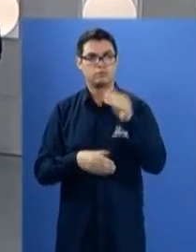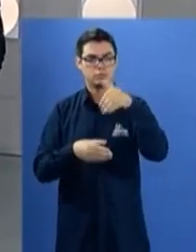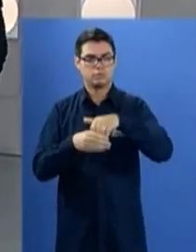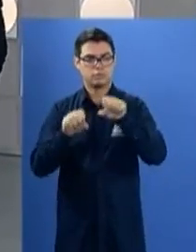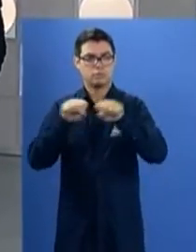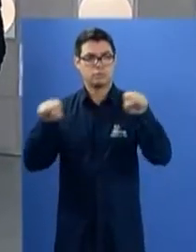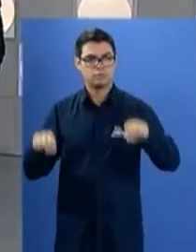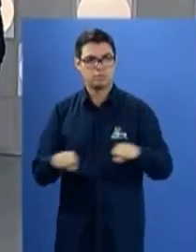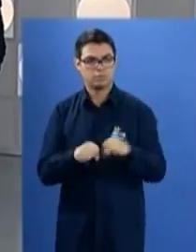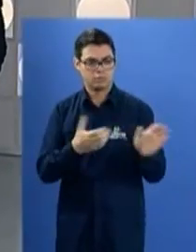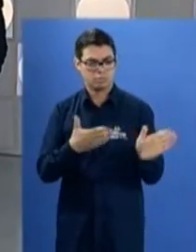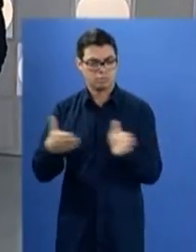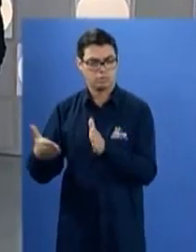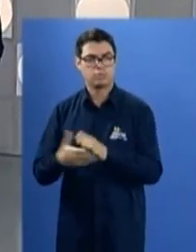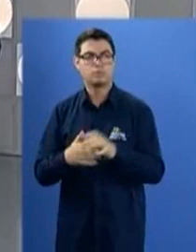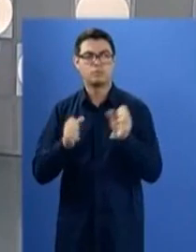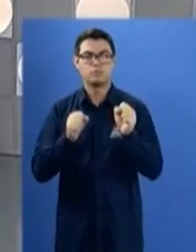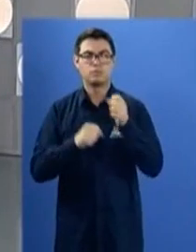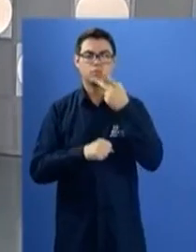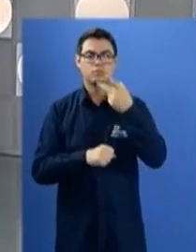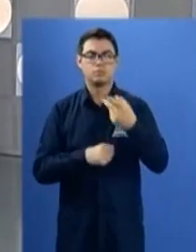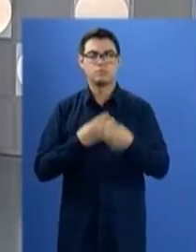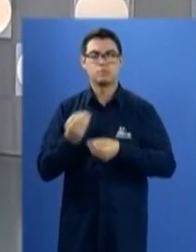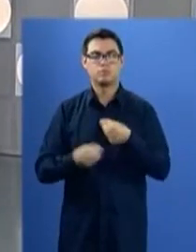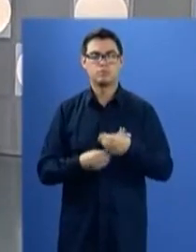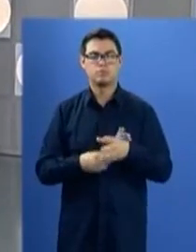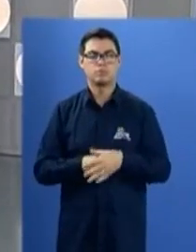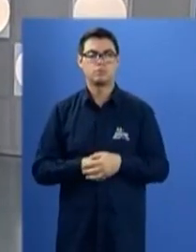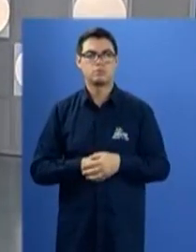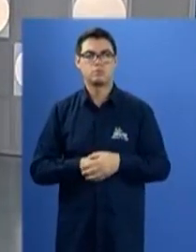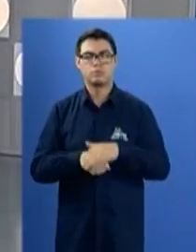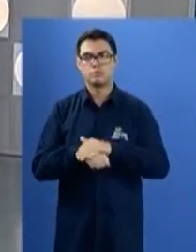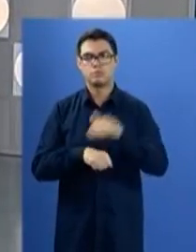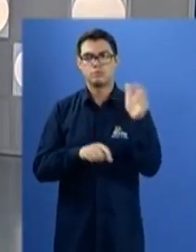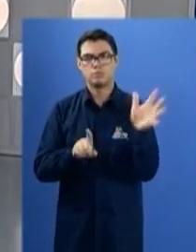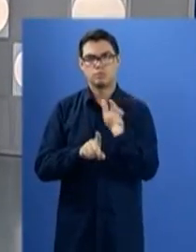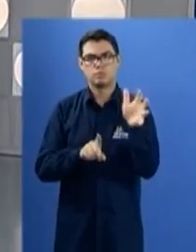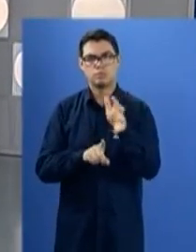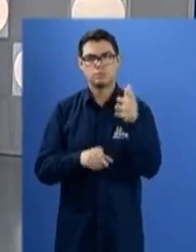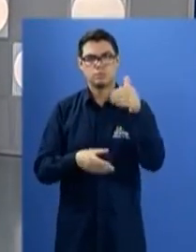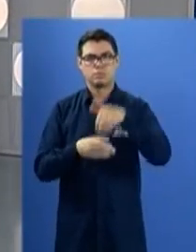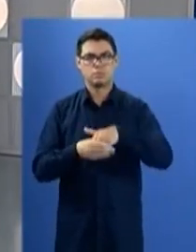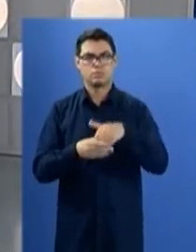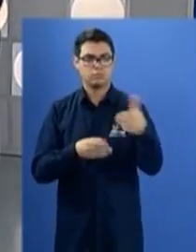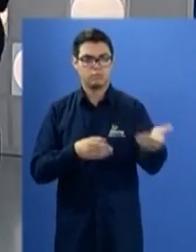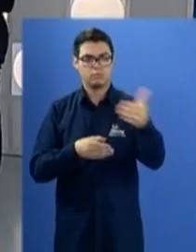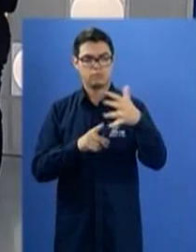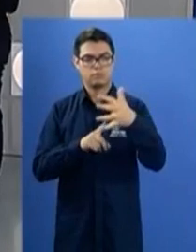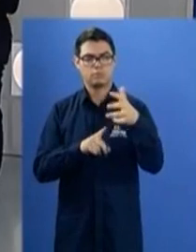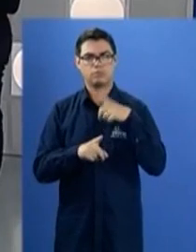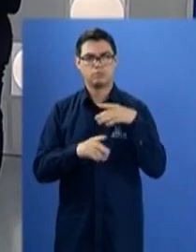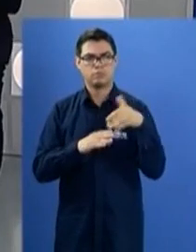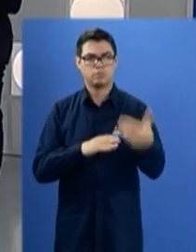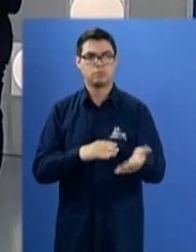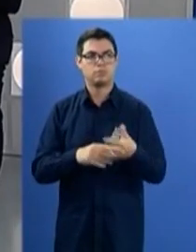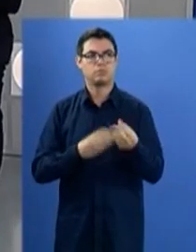sistema da produção e podemos dizer até talvez que de uma forma muito mais impactantes que os internos. Temos aqui,